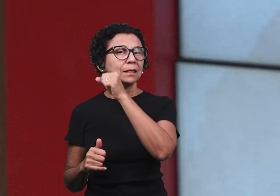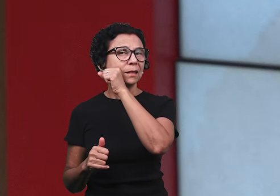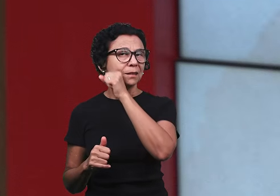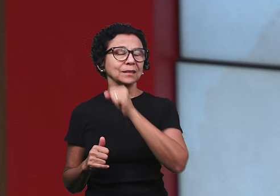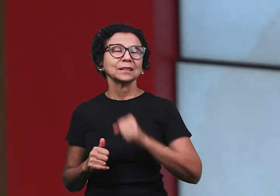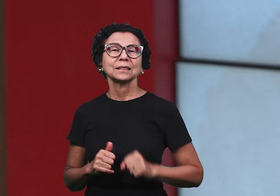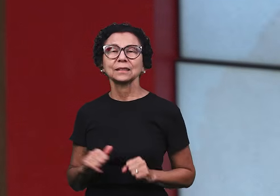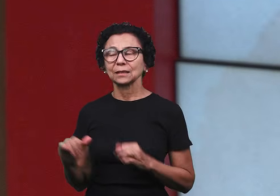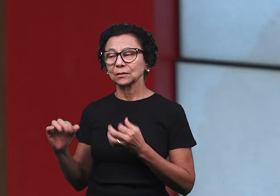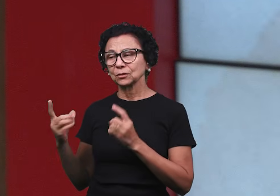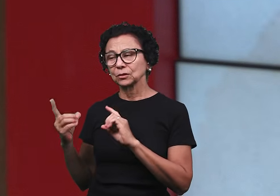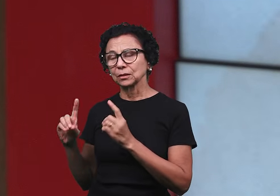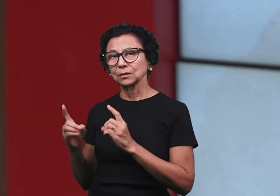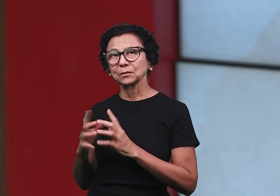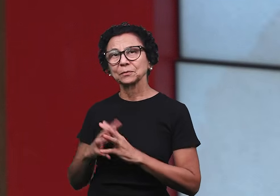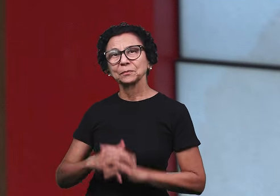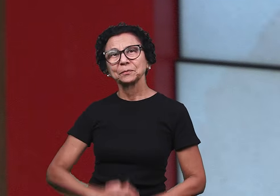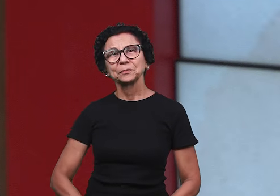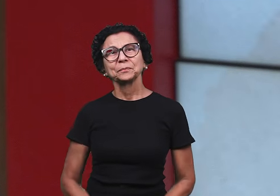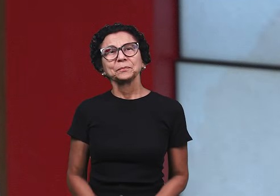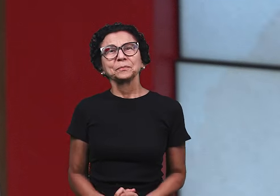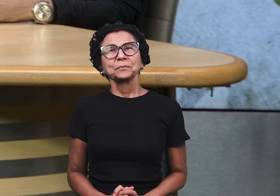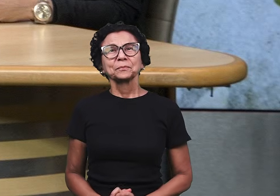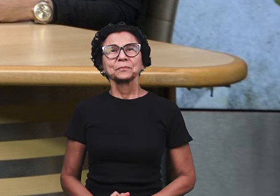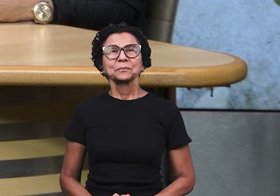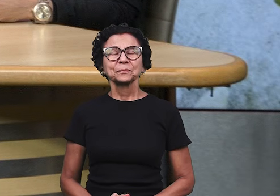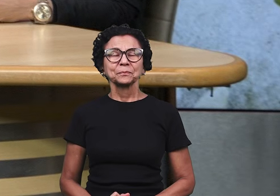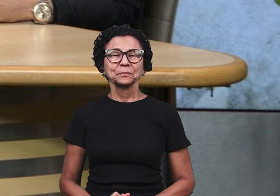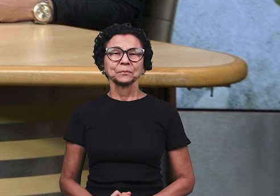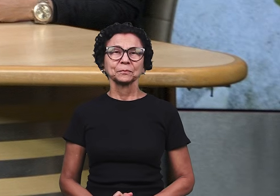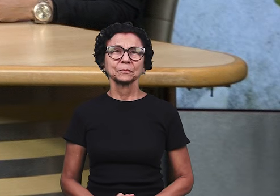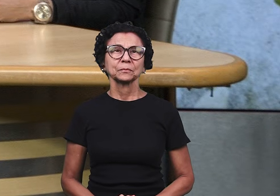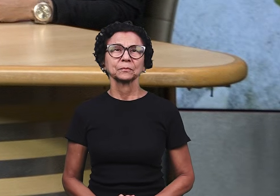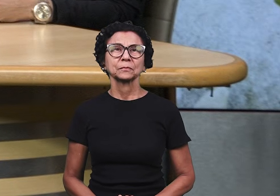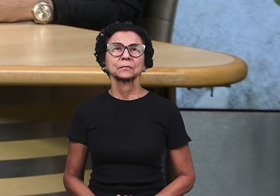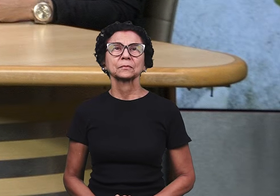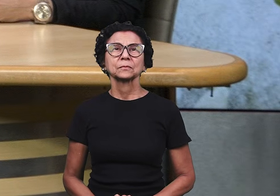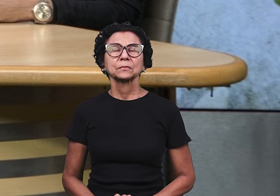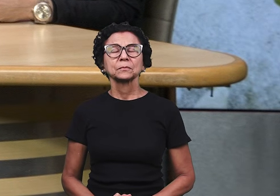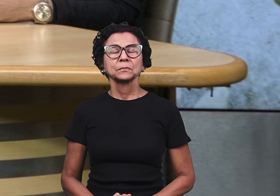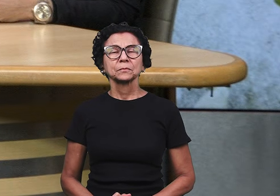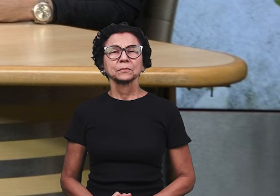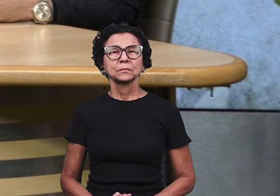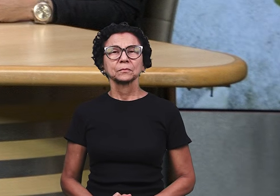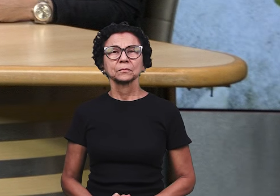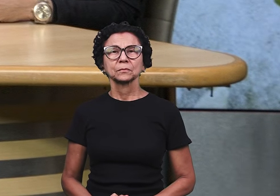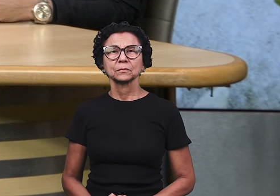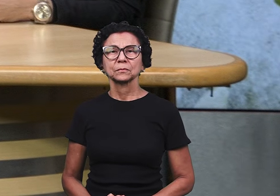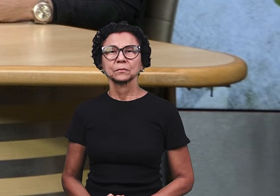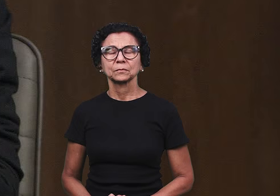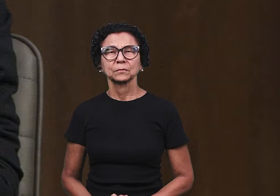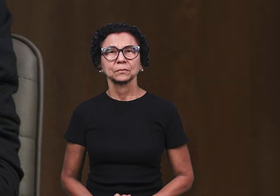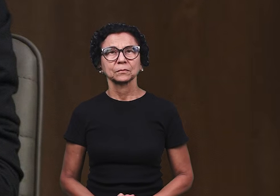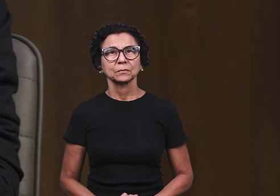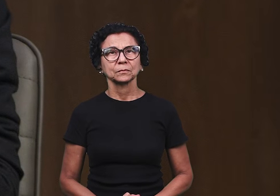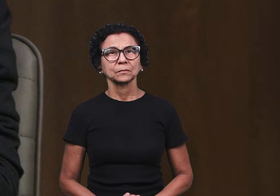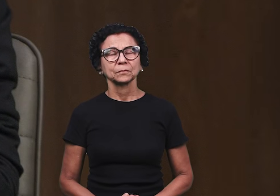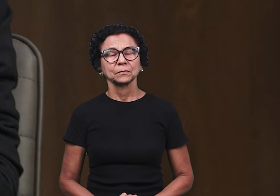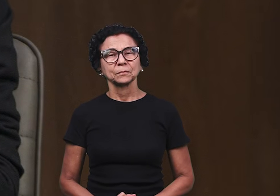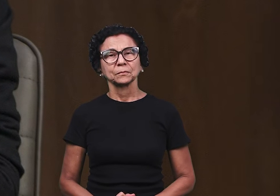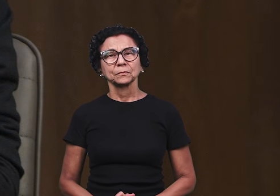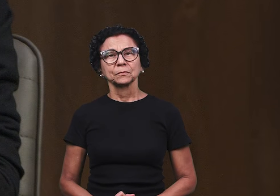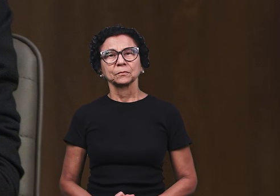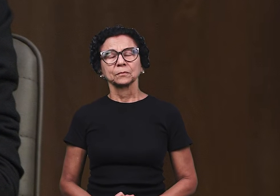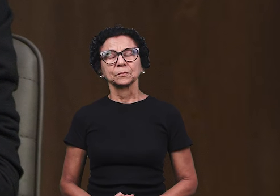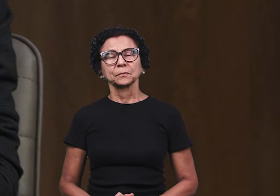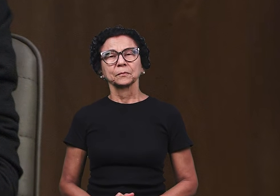vamos aprender mais um pouco da palavra de Deus. Amém. Nós vamos iniciar hoje a partir do versículo 20.